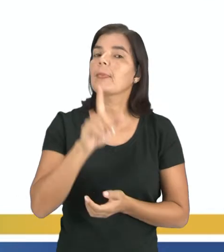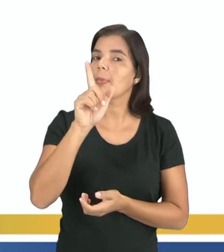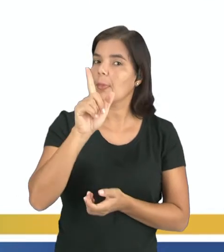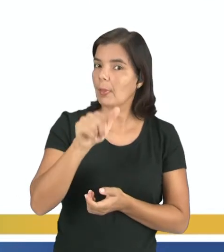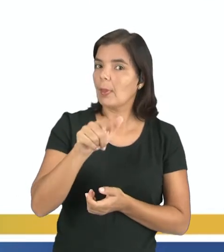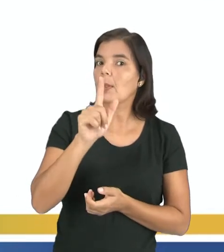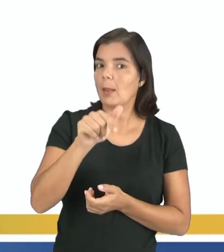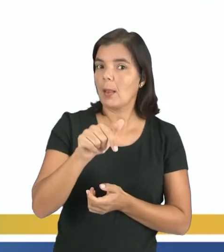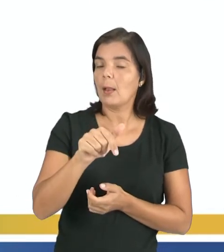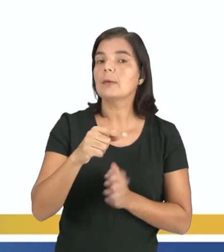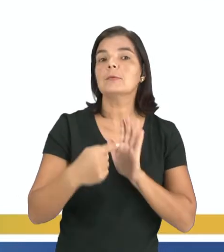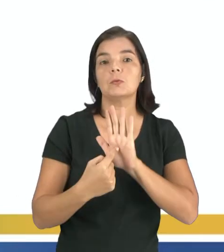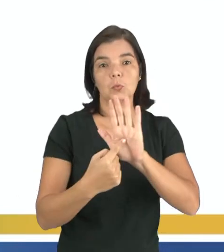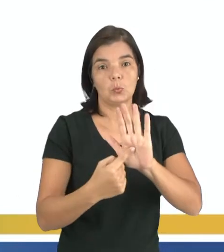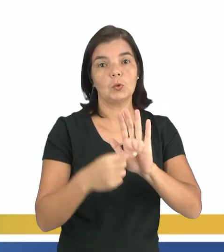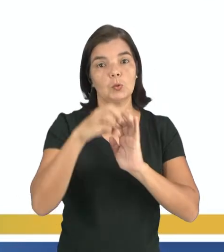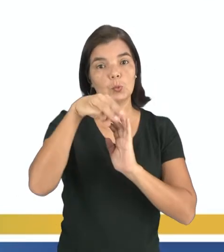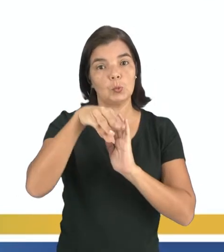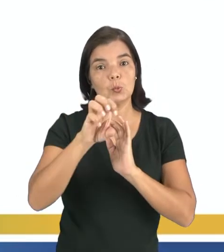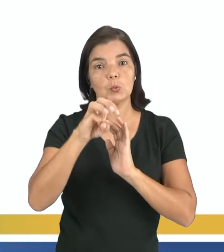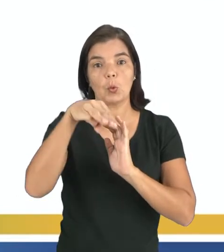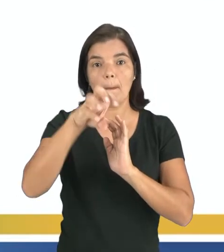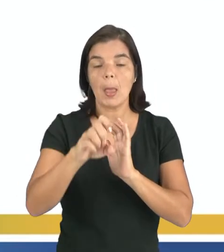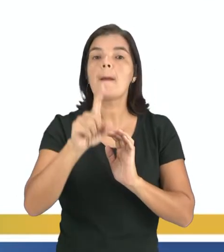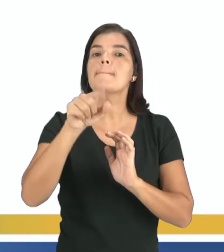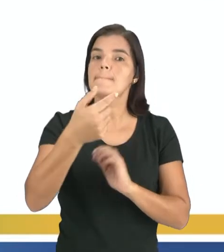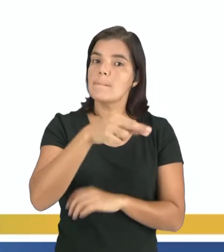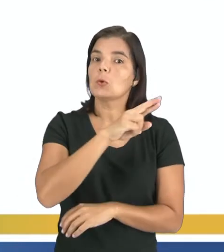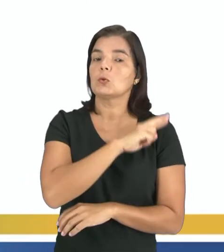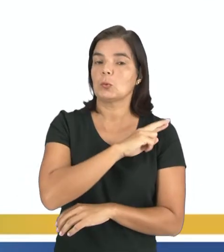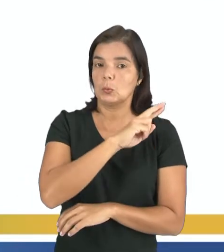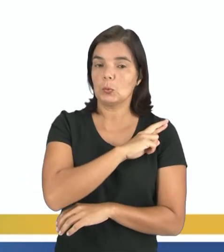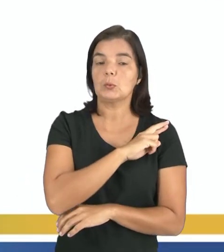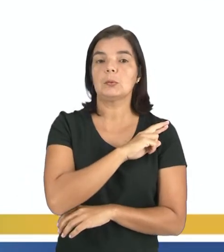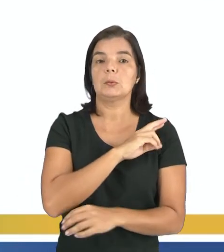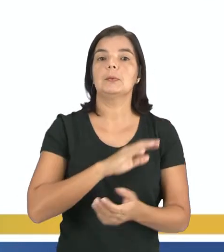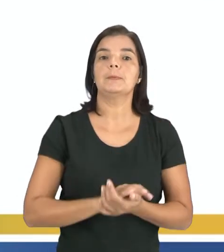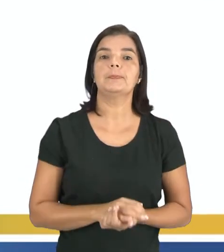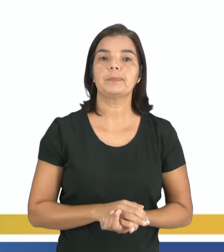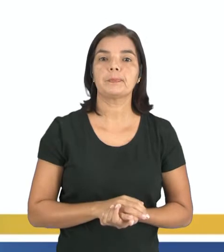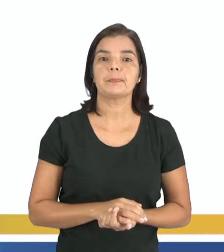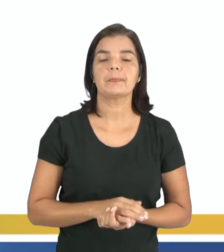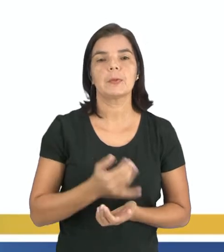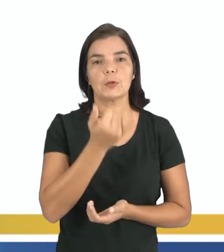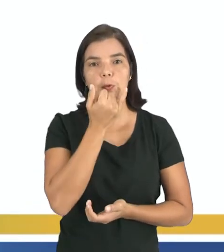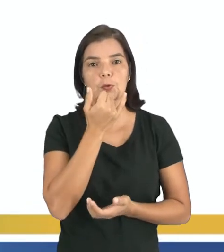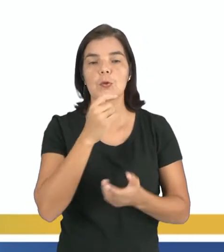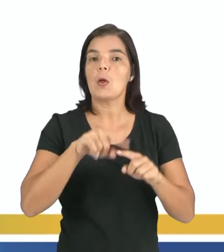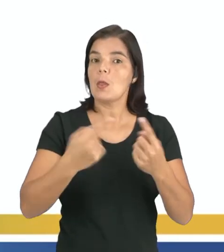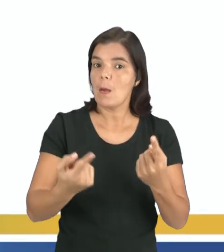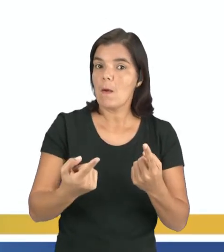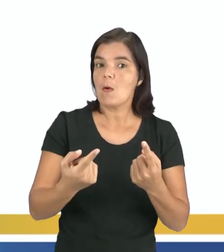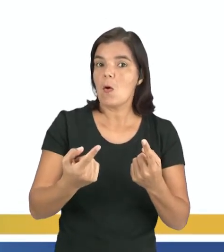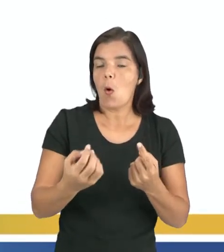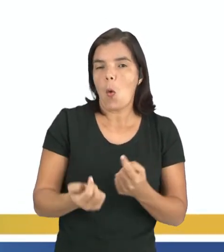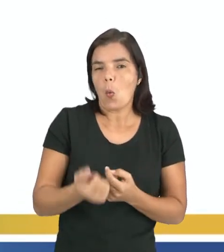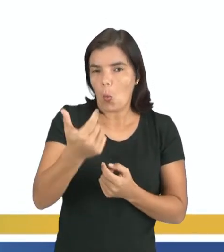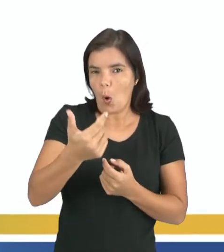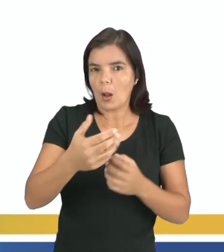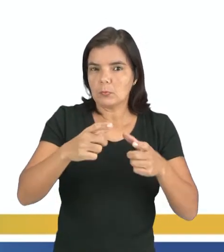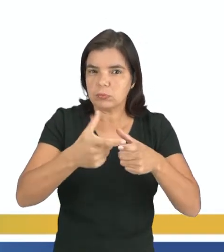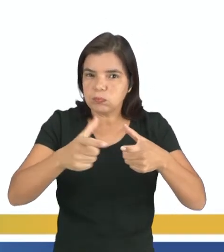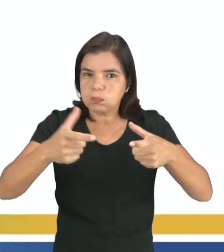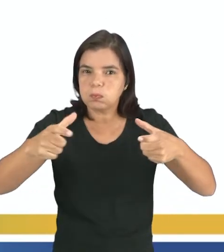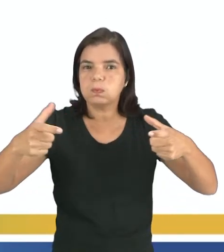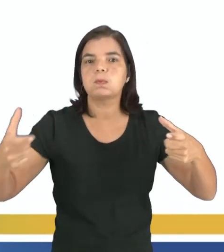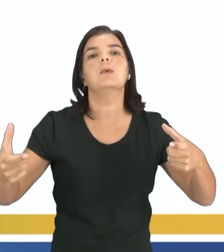Esta é uma das aplicações dos memes, pois devido ao seu grande devido ao seu quase instantâneo